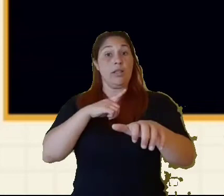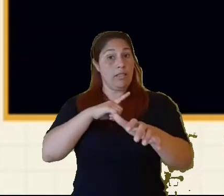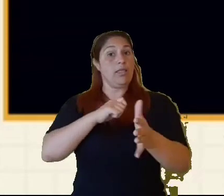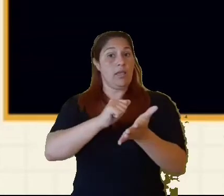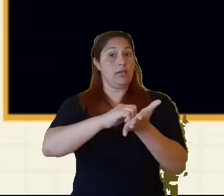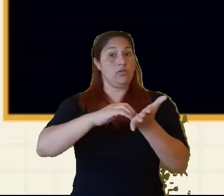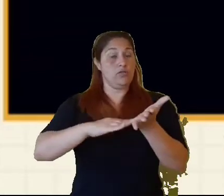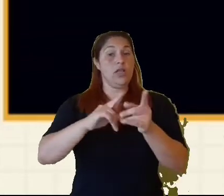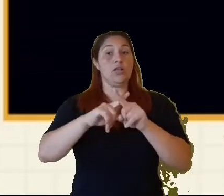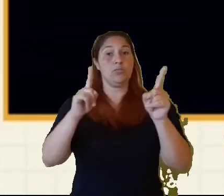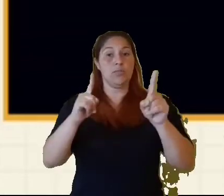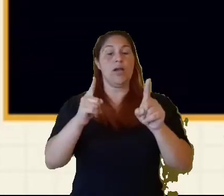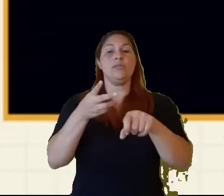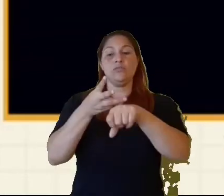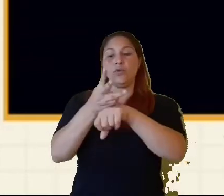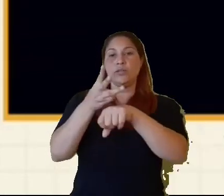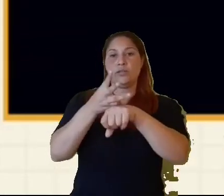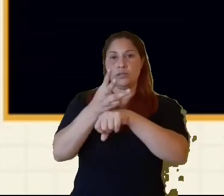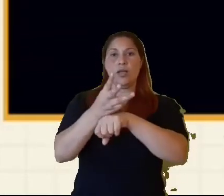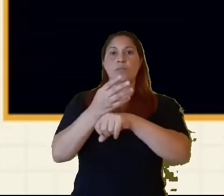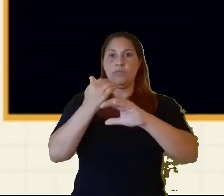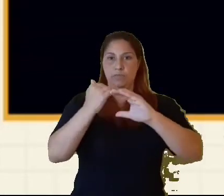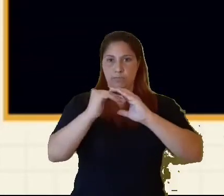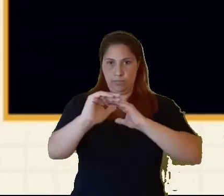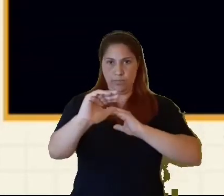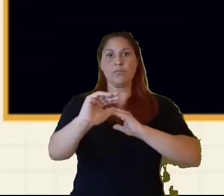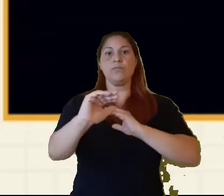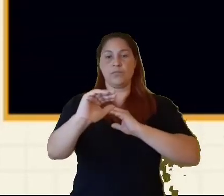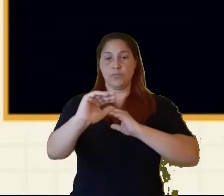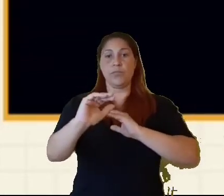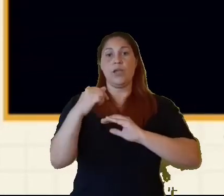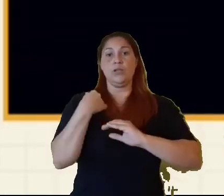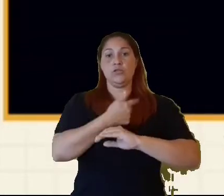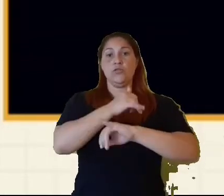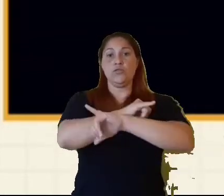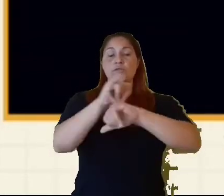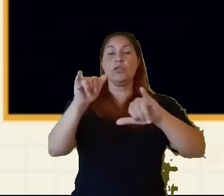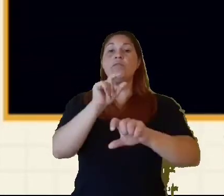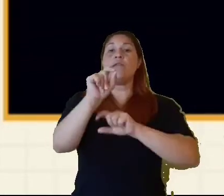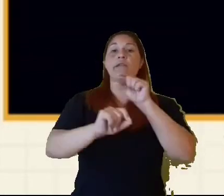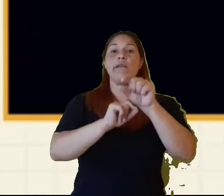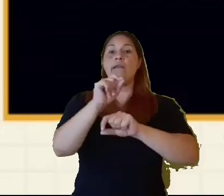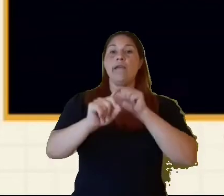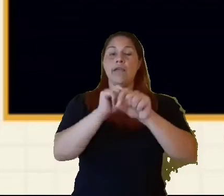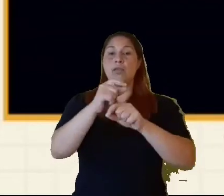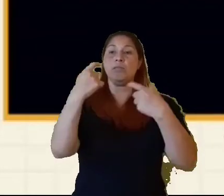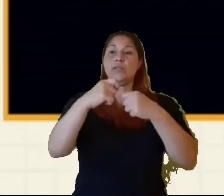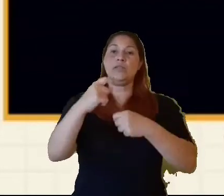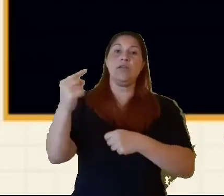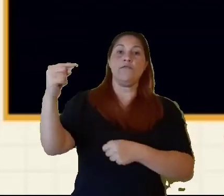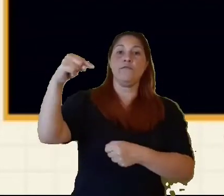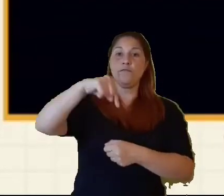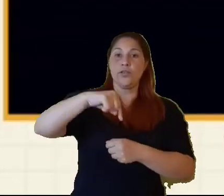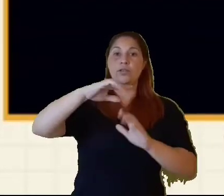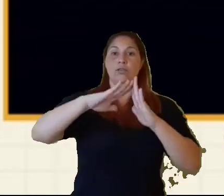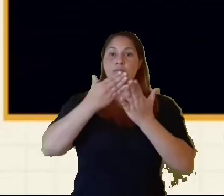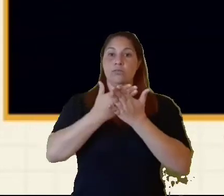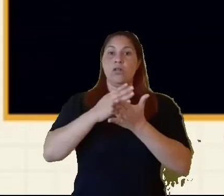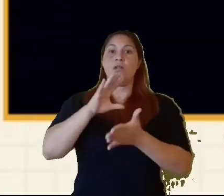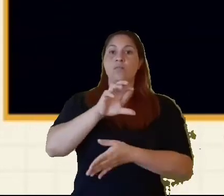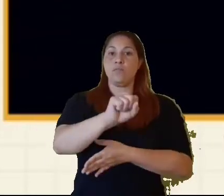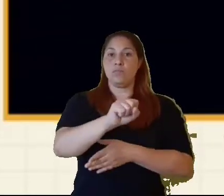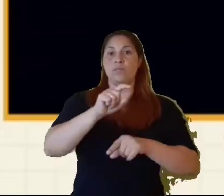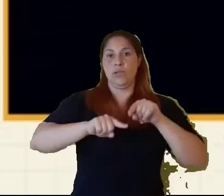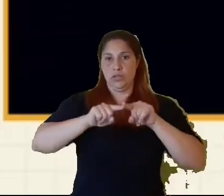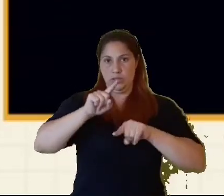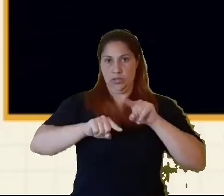encaminhar a atividade, mas vai ser via WhatsApp. Então, a gente vai estar informando para vocês quem são as crianças que têm que retirar material e quem